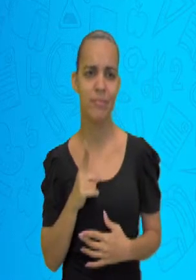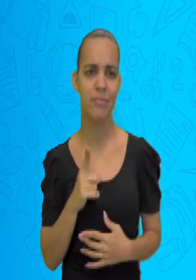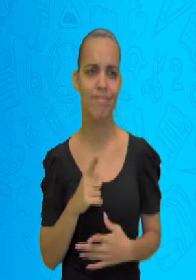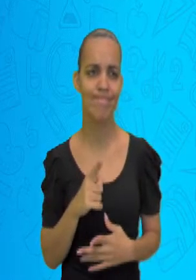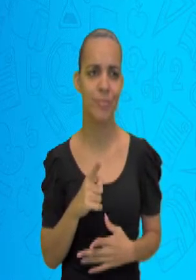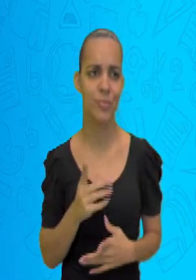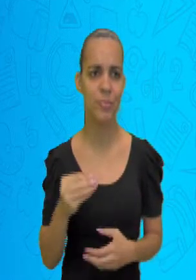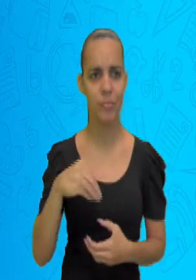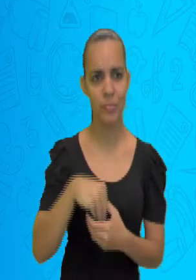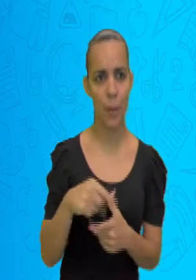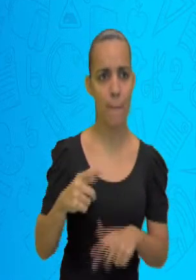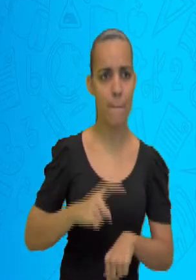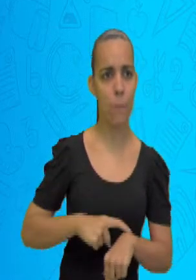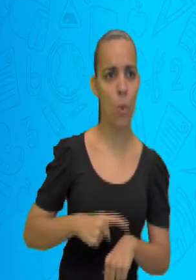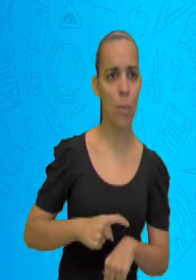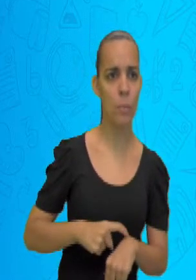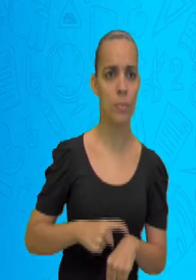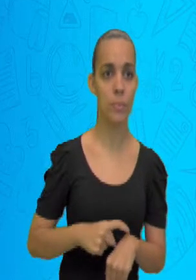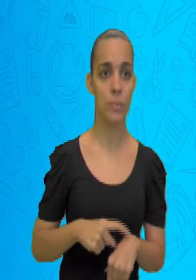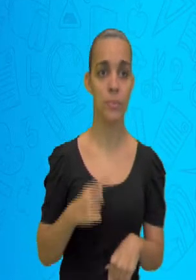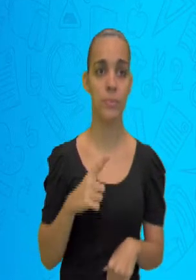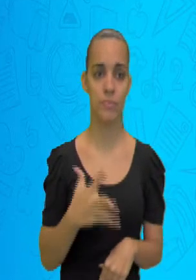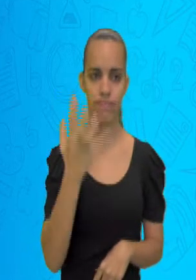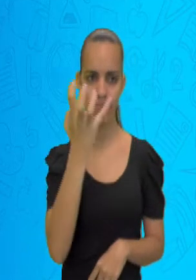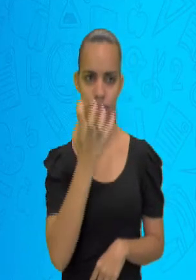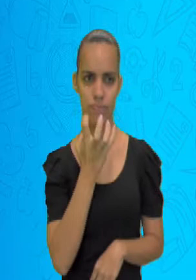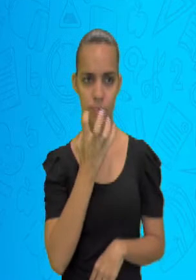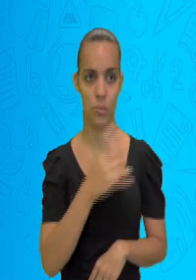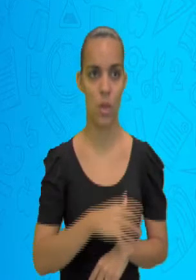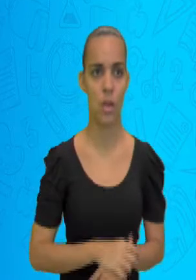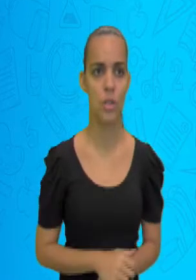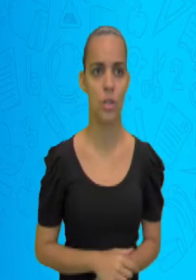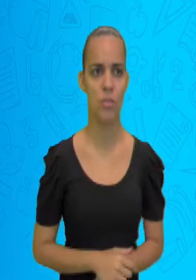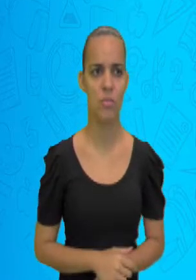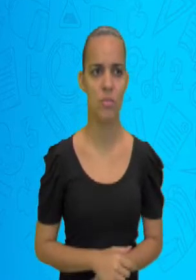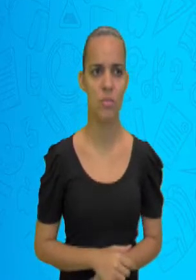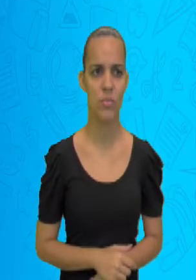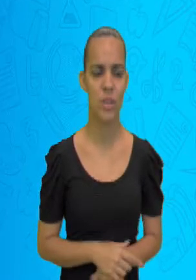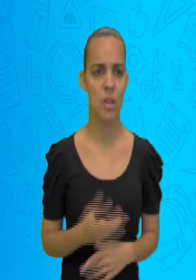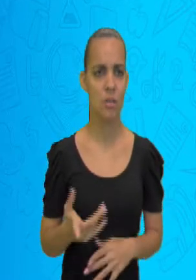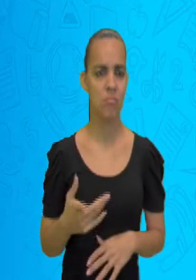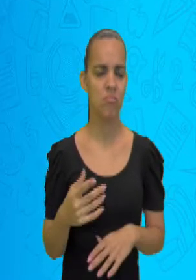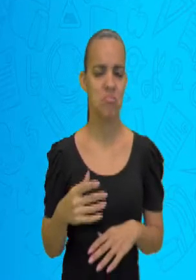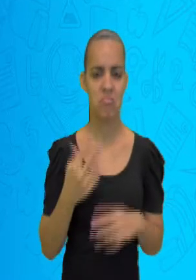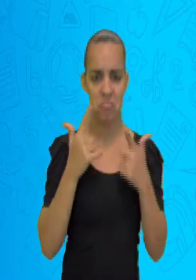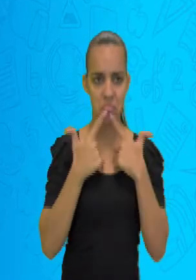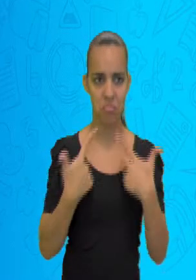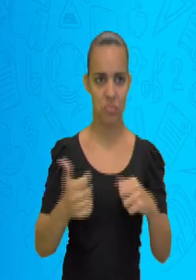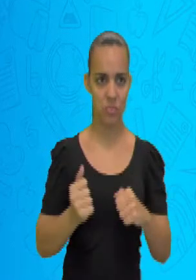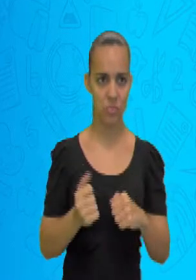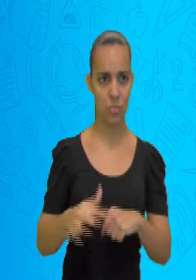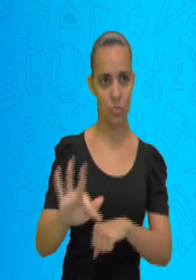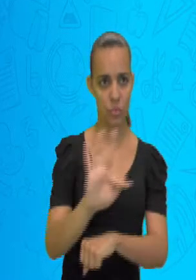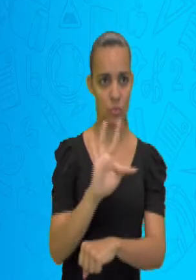mais seriedade. Onde essa linguagem formal é mais usada?